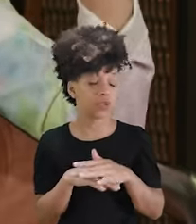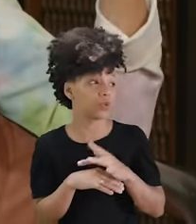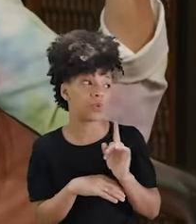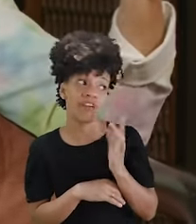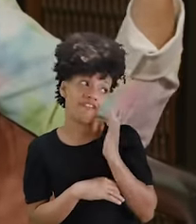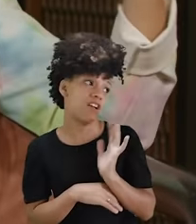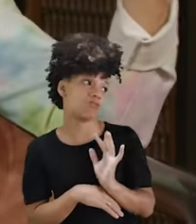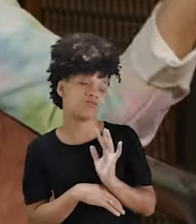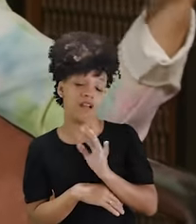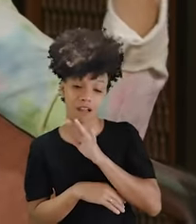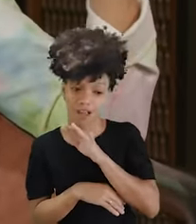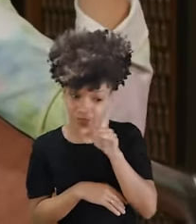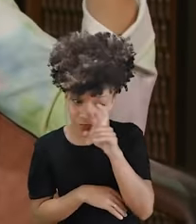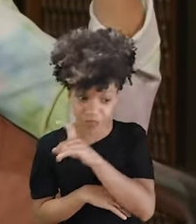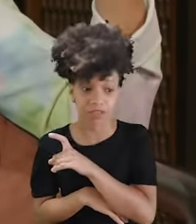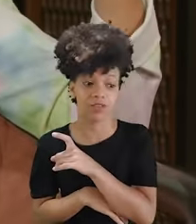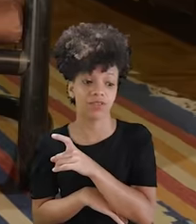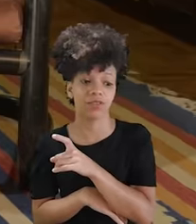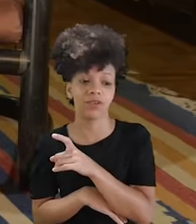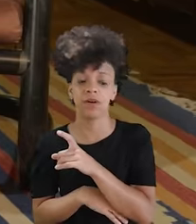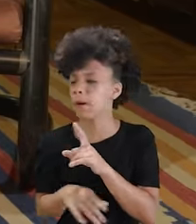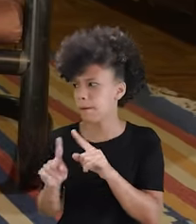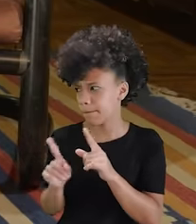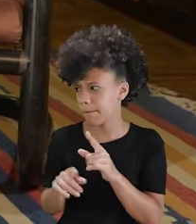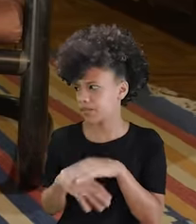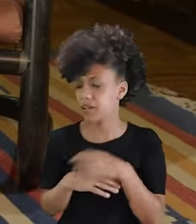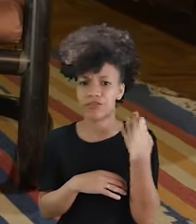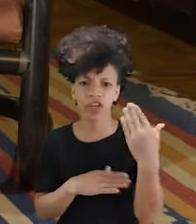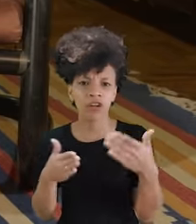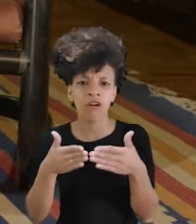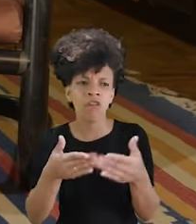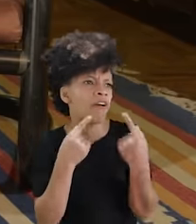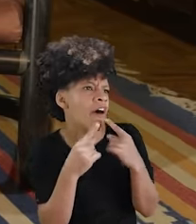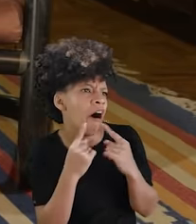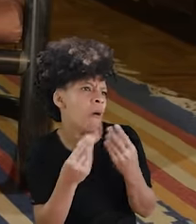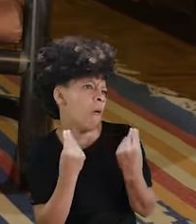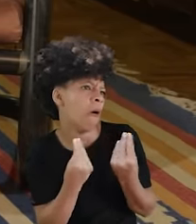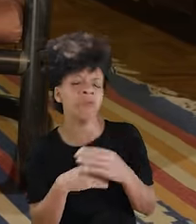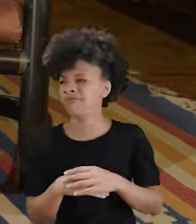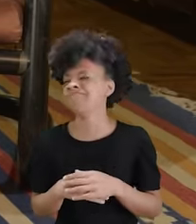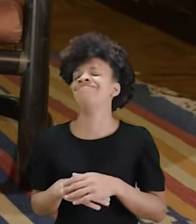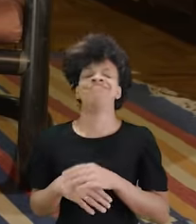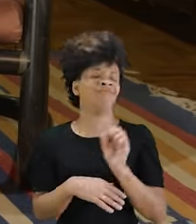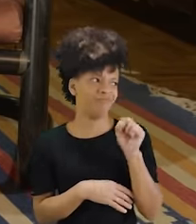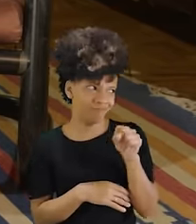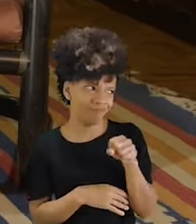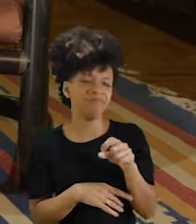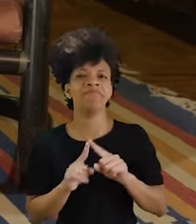sempre é tão fácil assim como as pessoas pensam né claro é jogo de navio vai reclamar é é